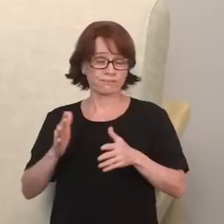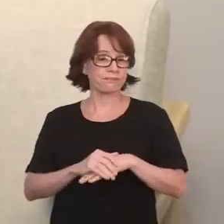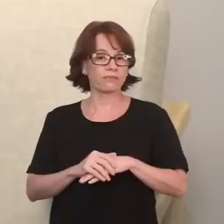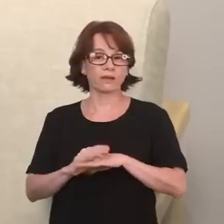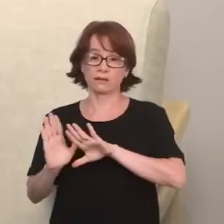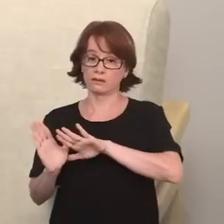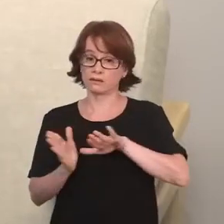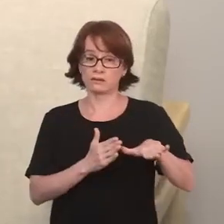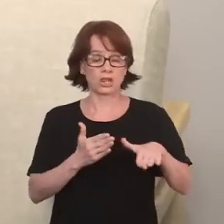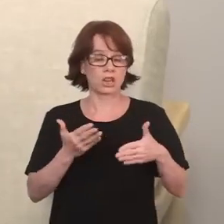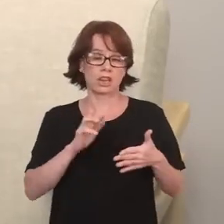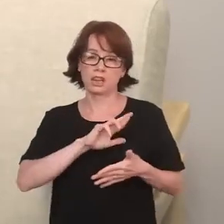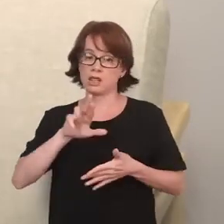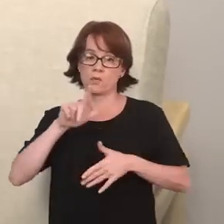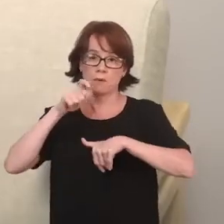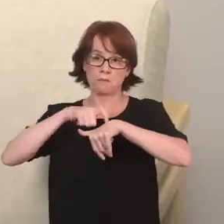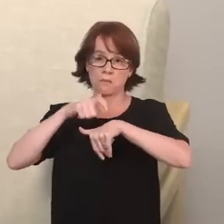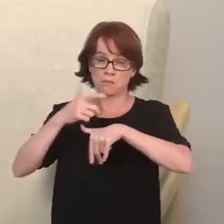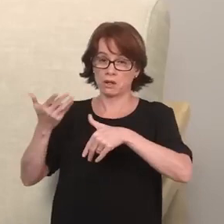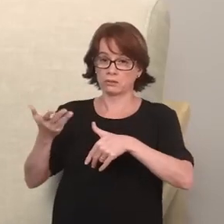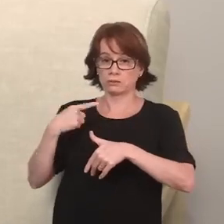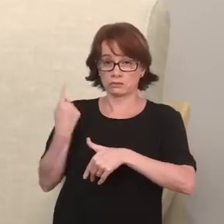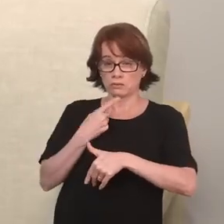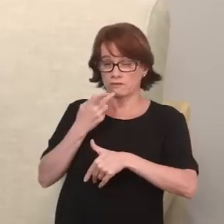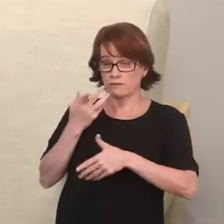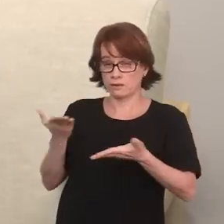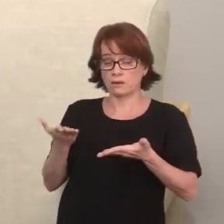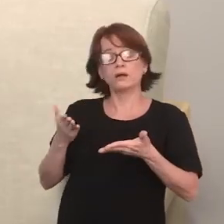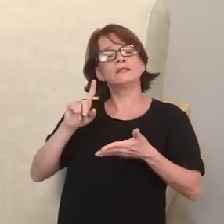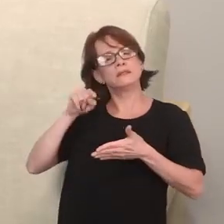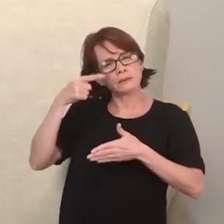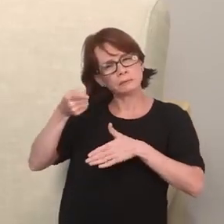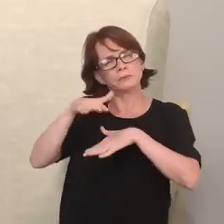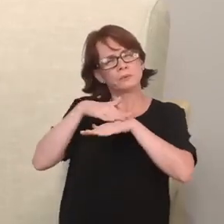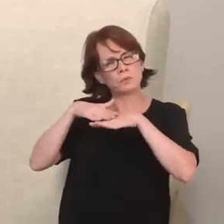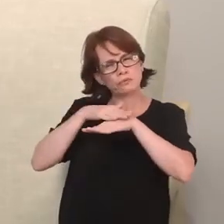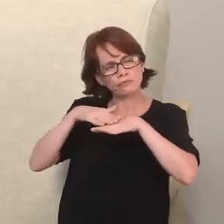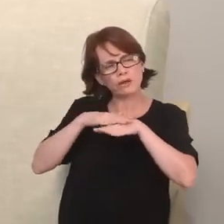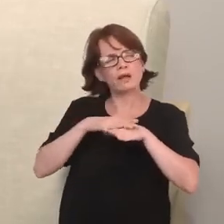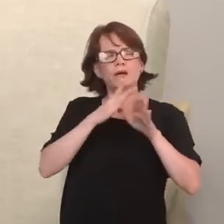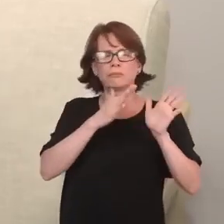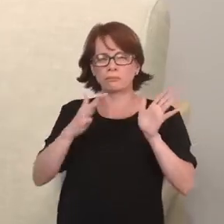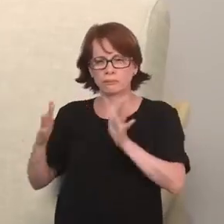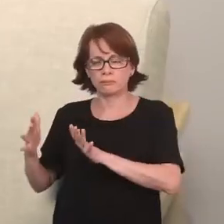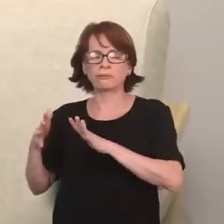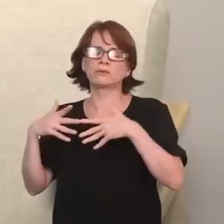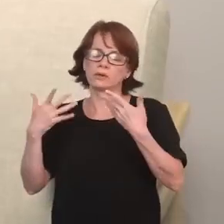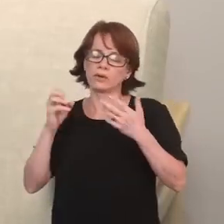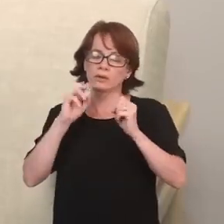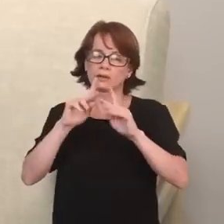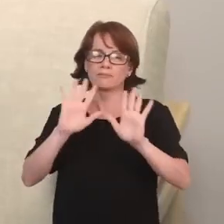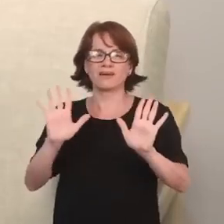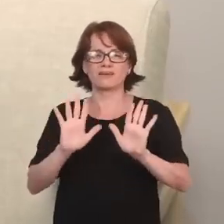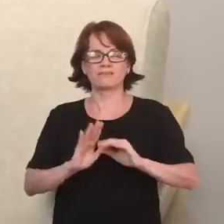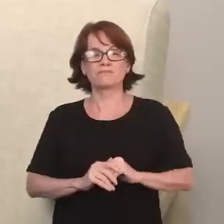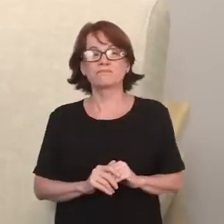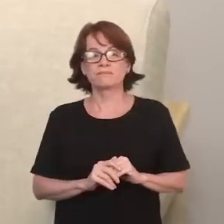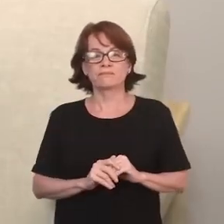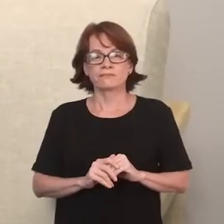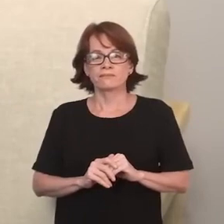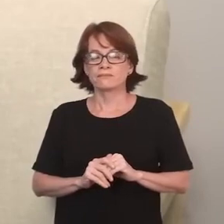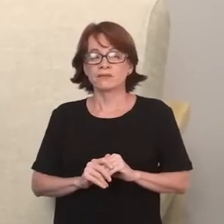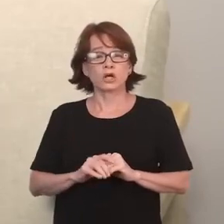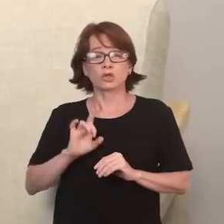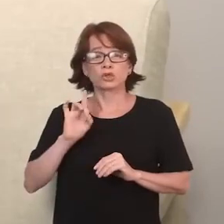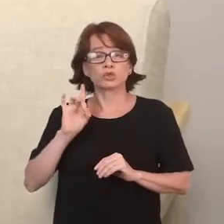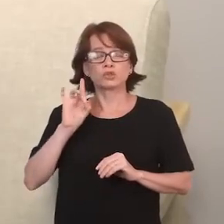é o momento da gente falar disso agora, na introdução. A gente pode até falar depois, no decorrer aí do podcast, né? Mas, assim, só